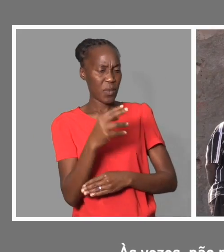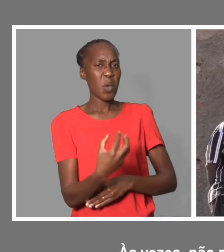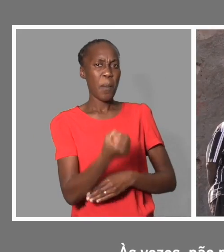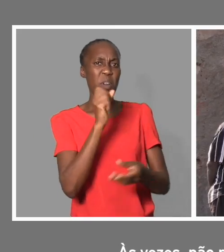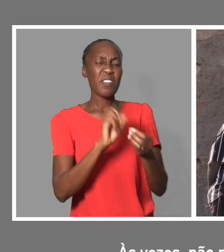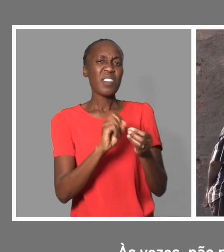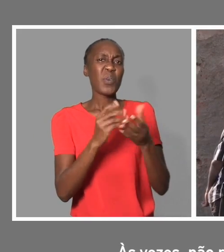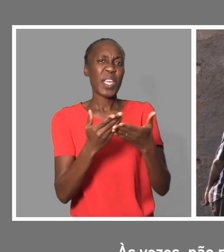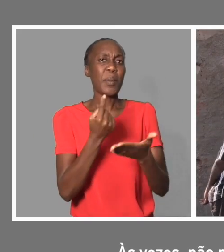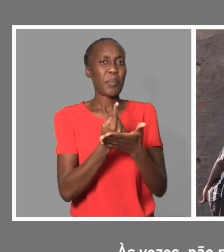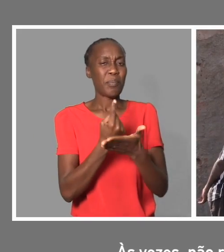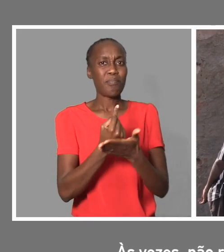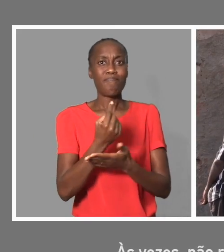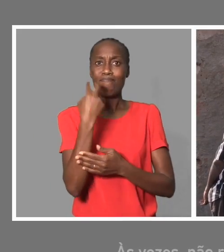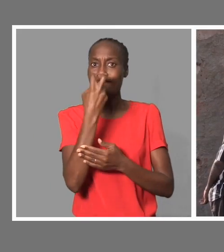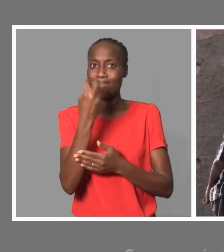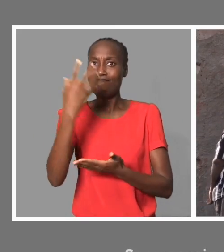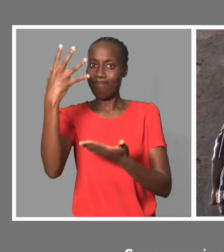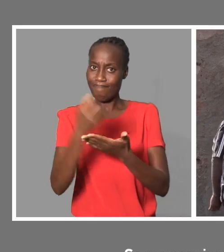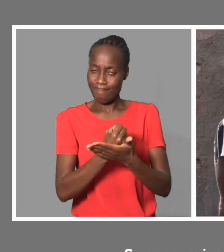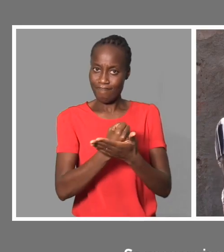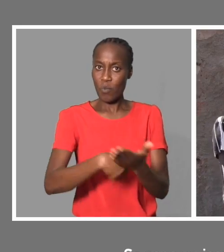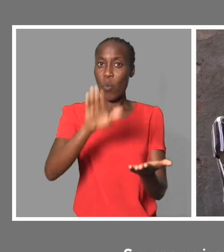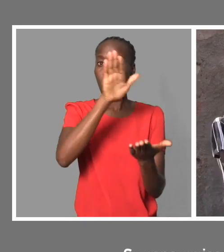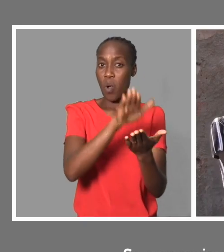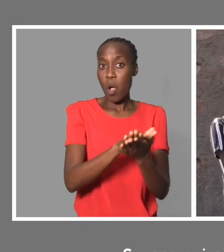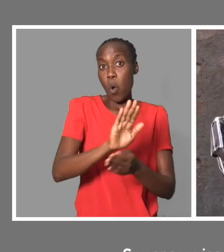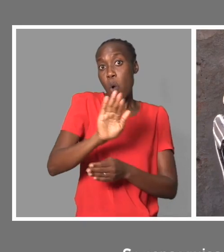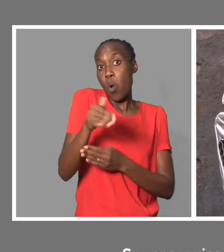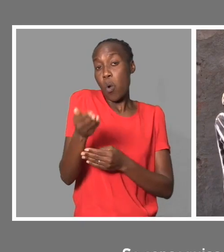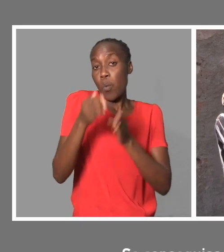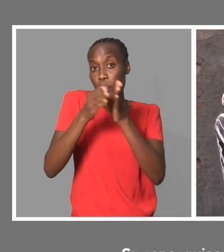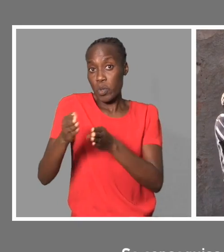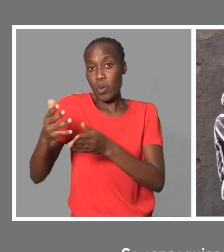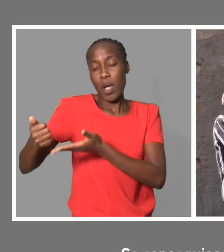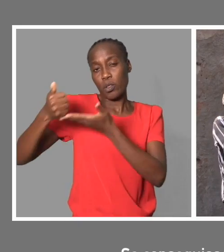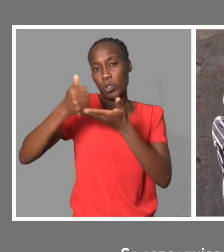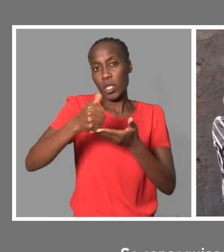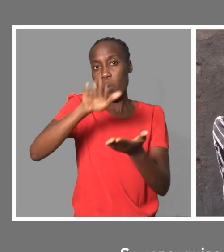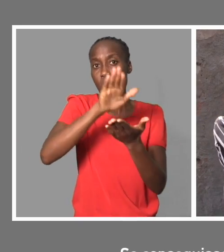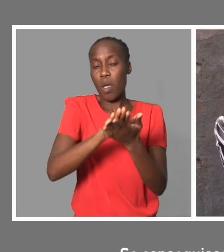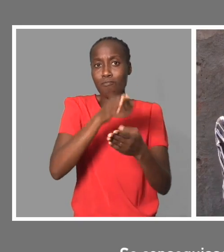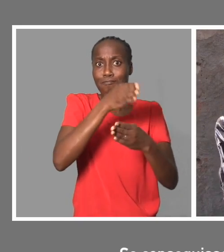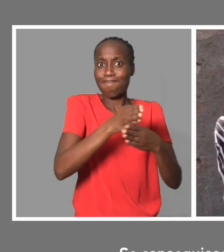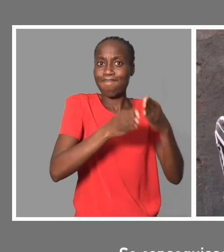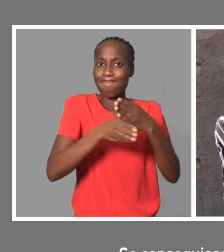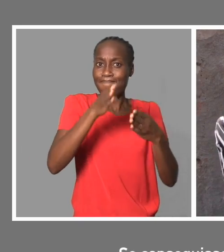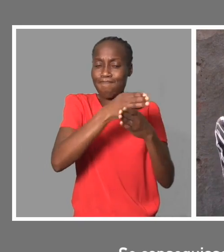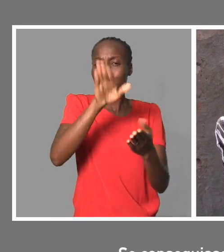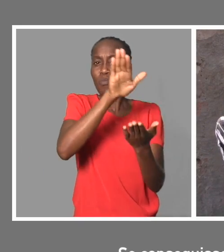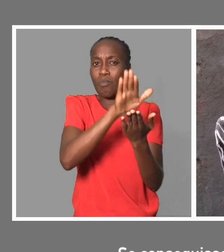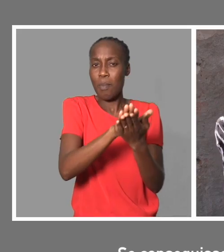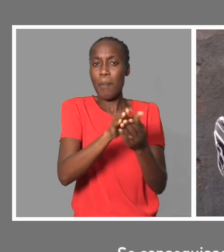peça e não tem condições para ir à cidade. Se ele conseguisse um espaço e erguesse um estabelecimento melhorado,